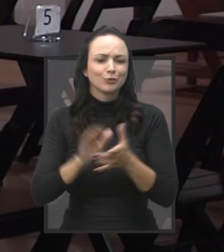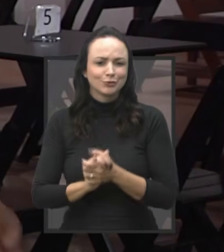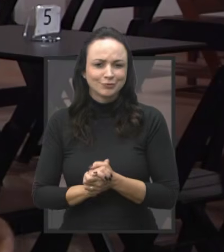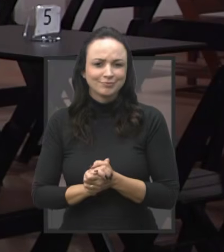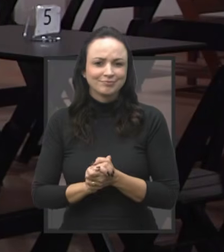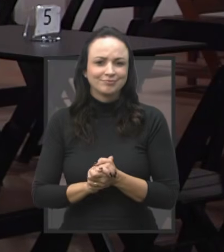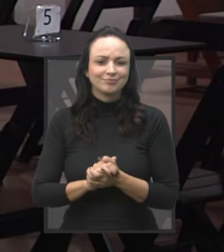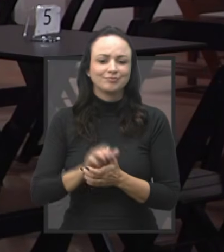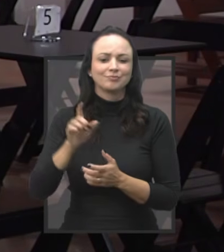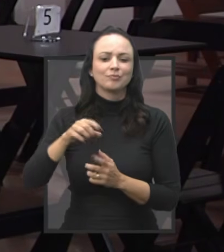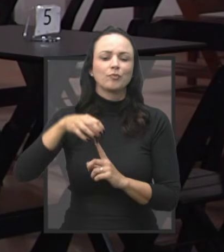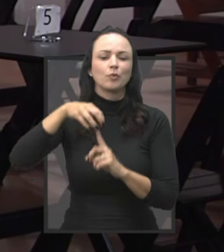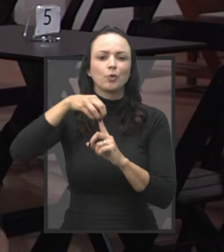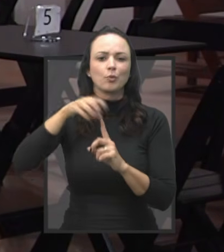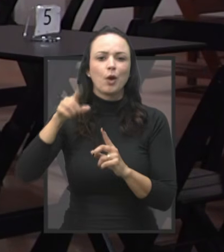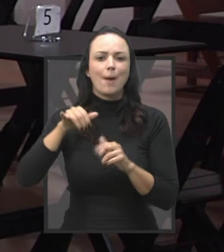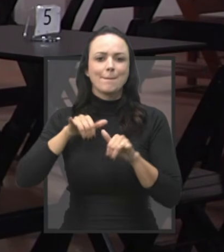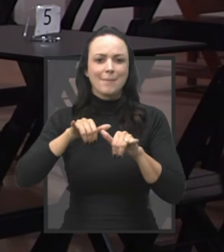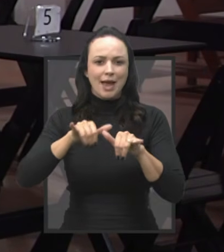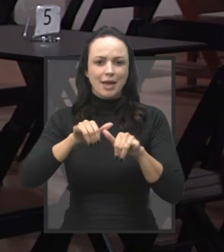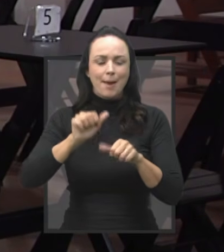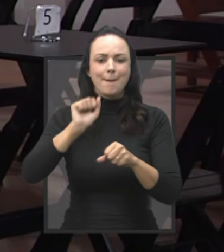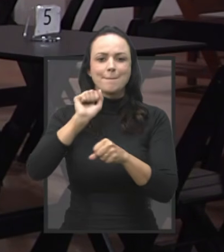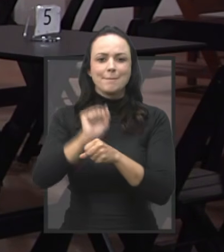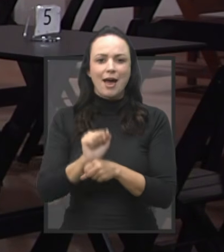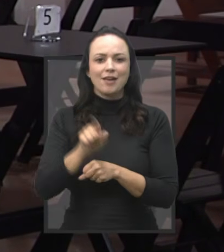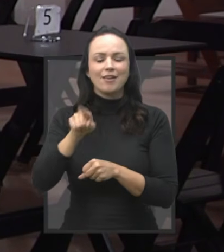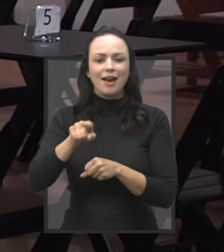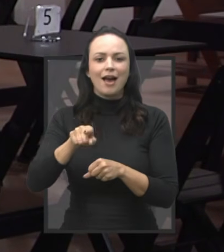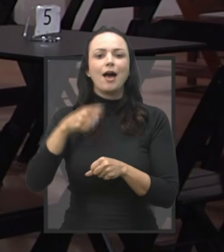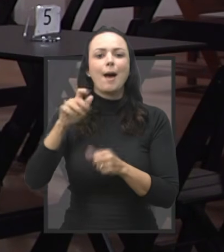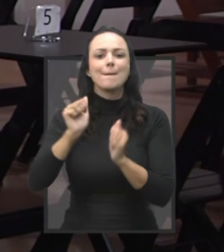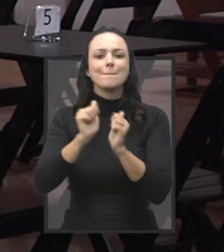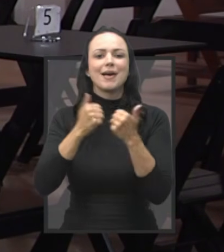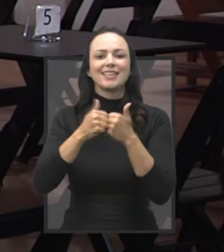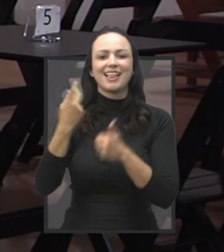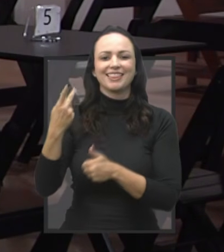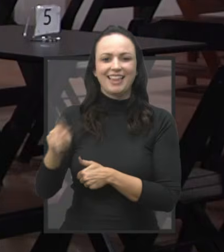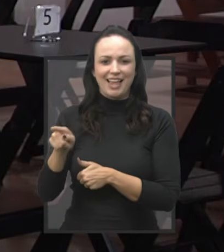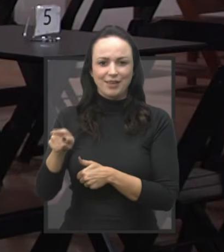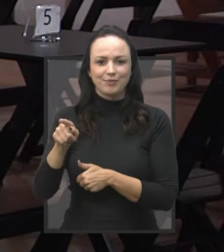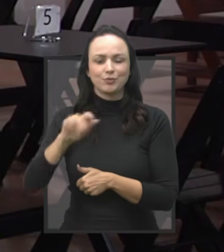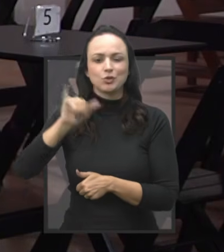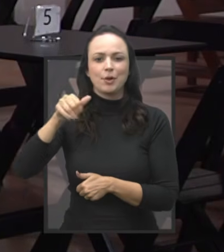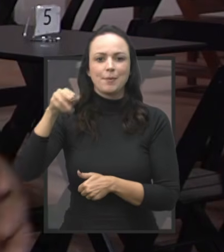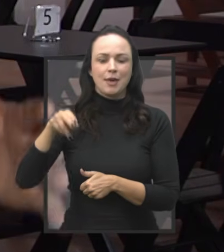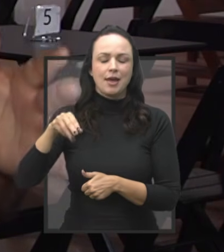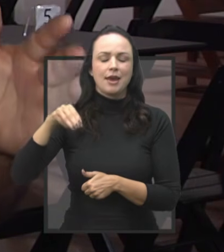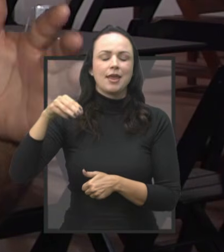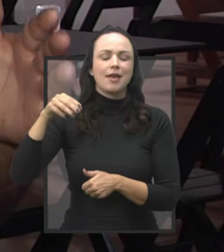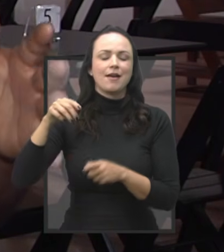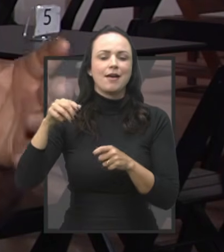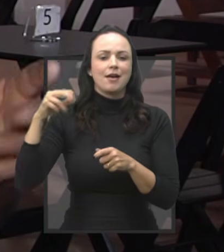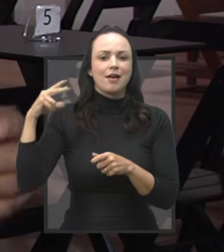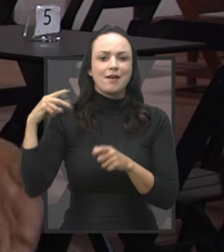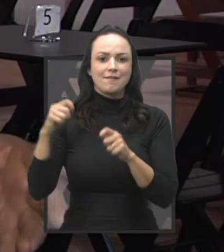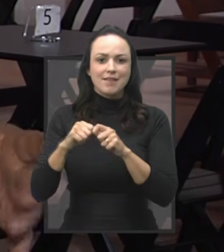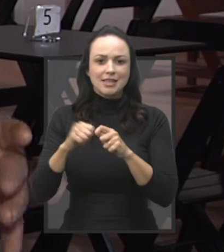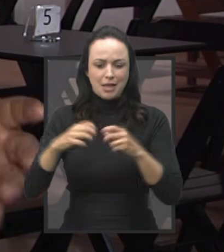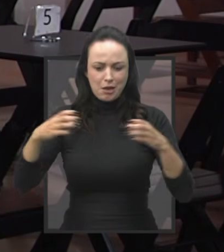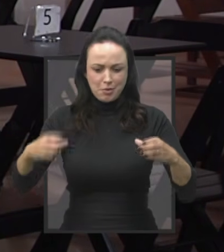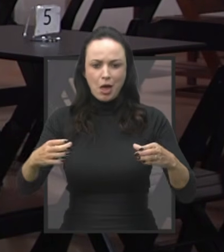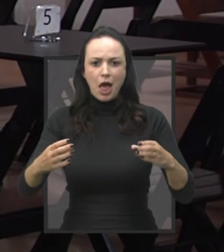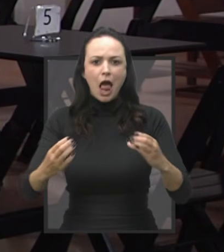maravilhoso. O ponto era sair lá do mercado, mas parava na padaria dele aqui. O Zé Maria fazia cada paragata de lanche